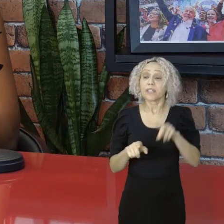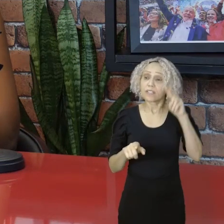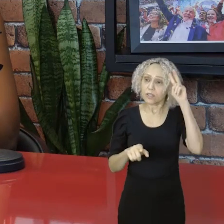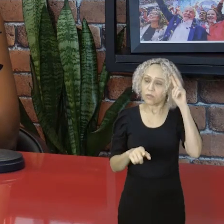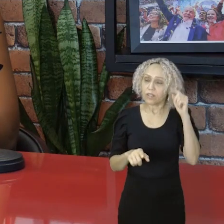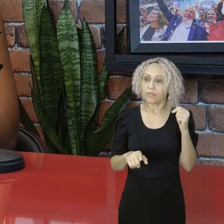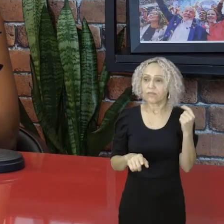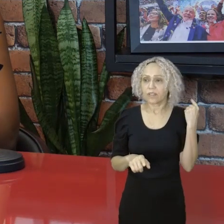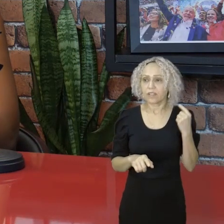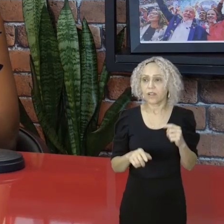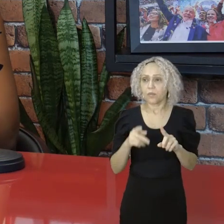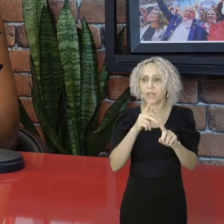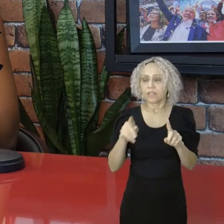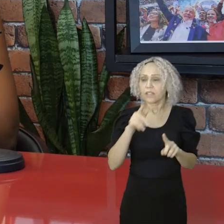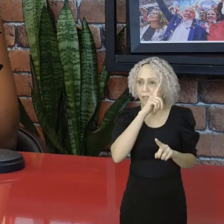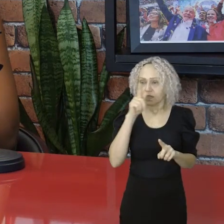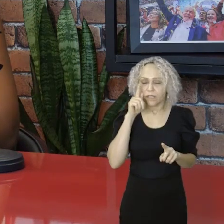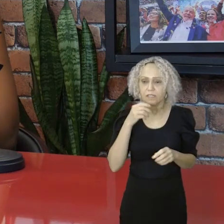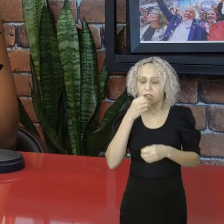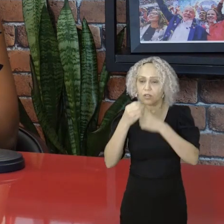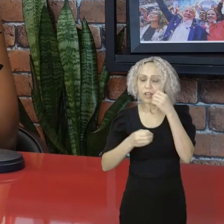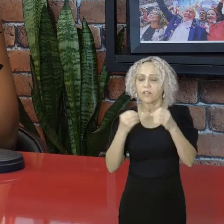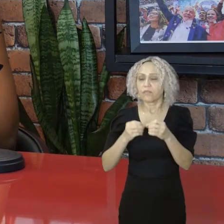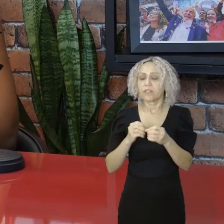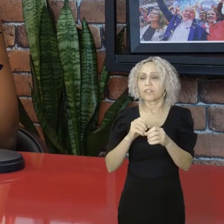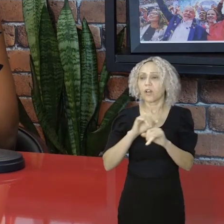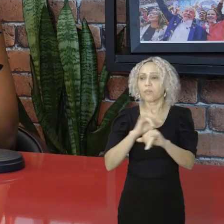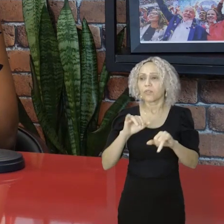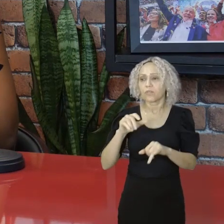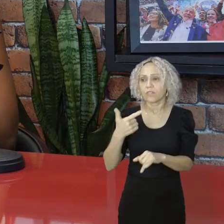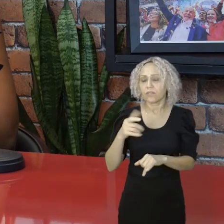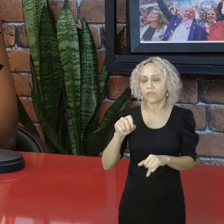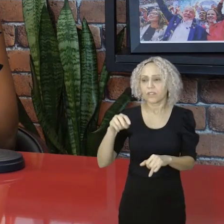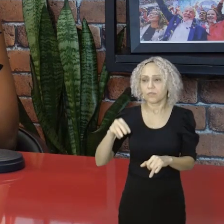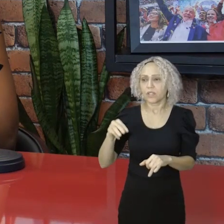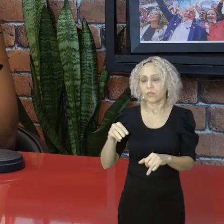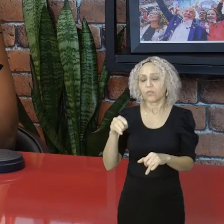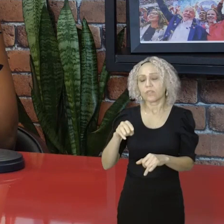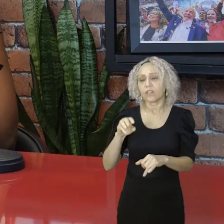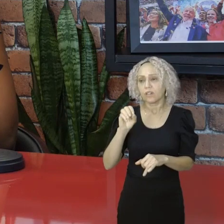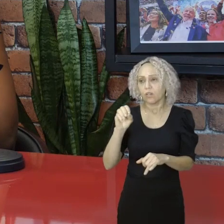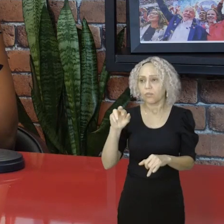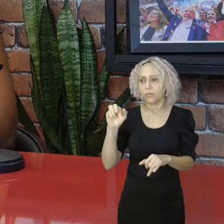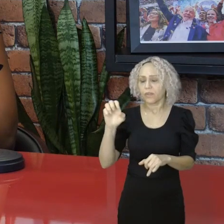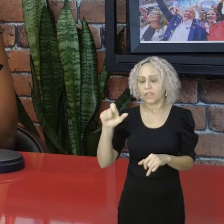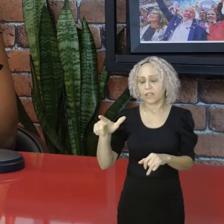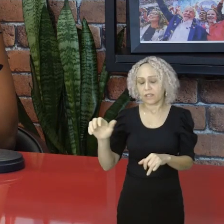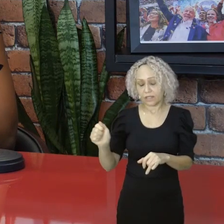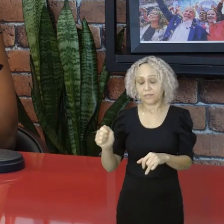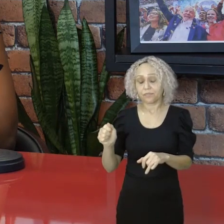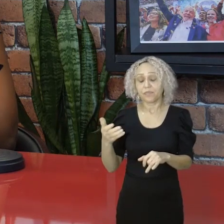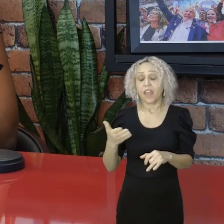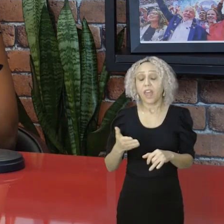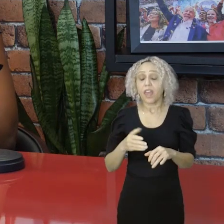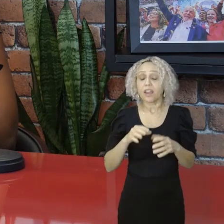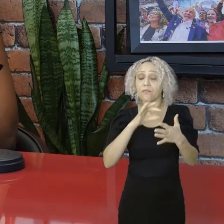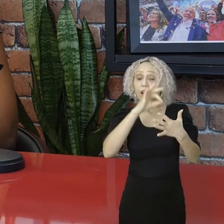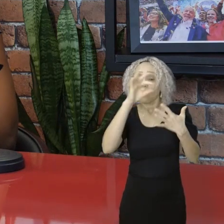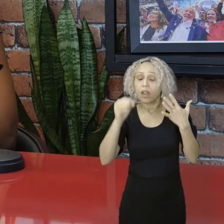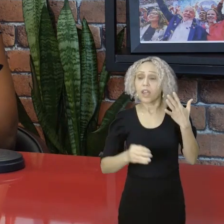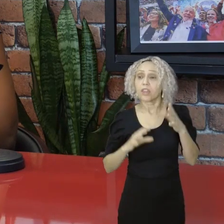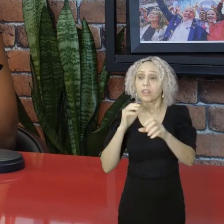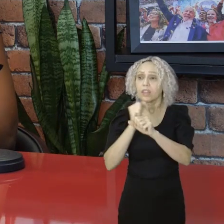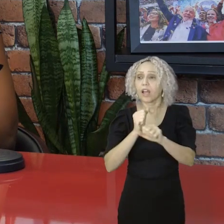Ainda na segunda-feira, a presidenta Gleisi concedeu entrevista ao programa 20 Minutos do canal Ópera Mundi. Ela destacou